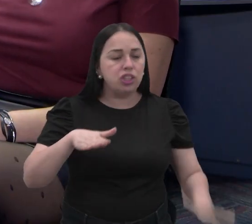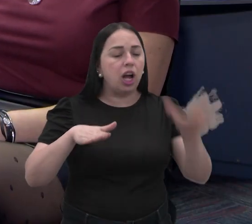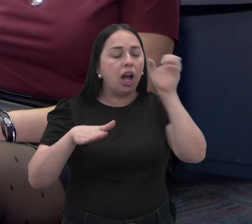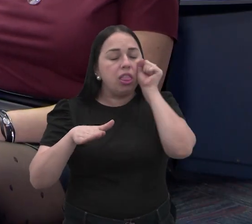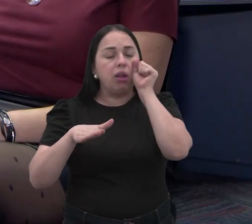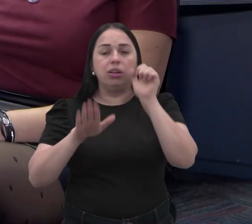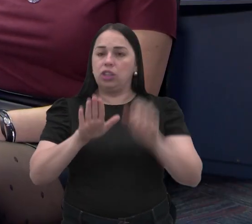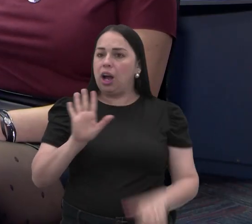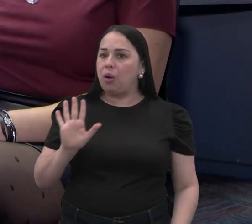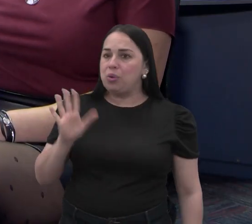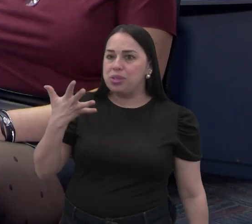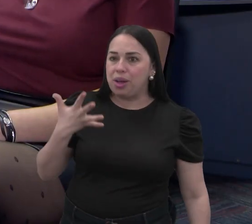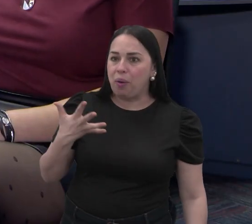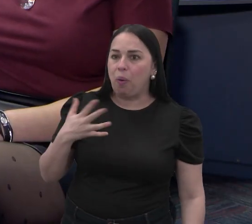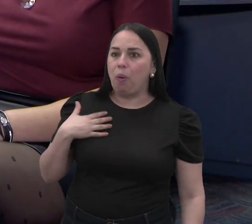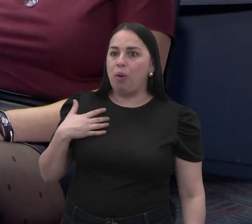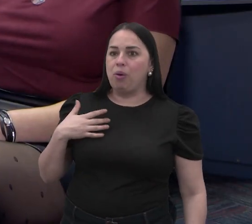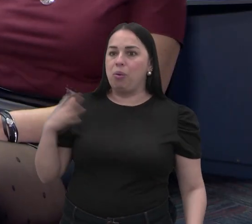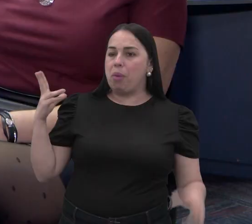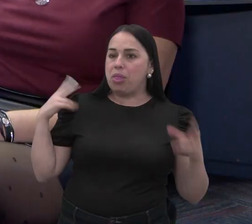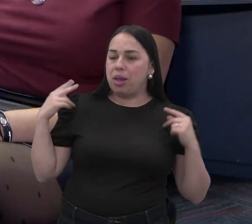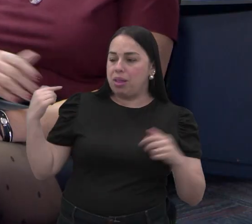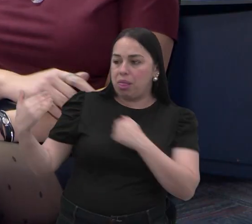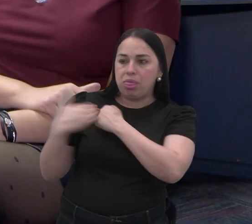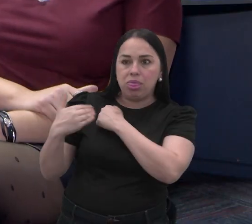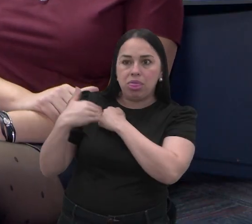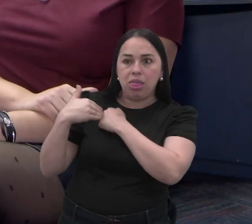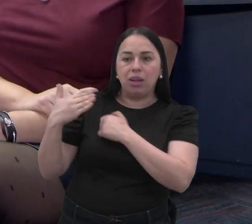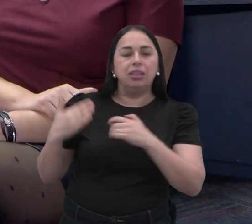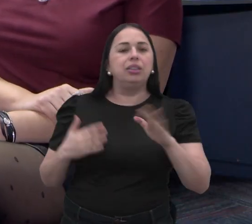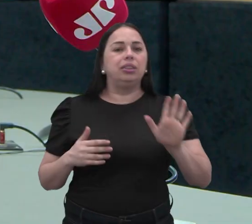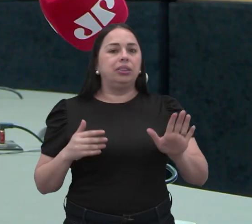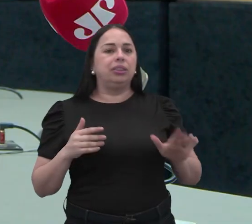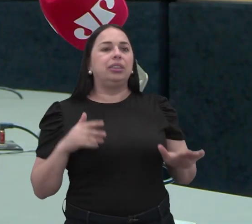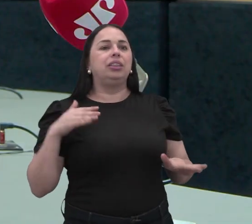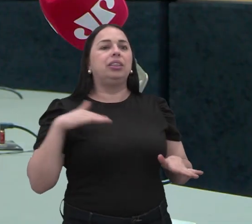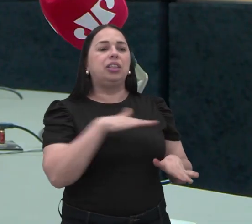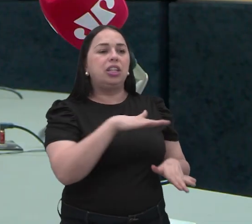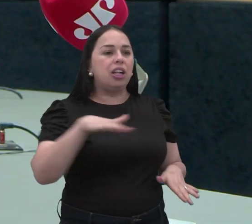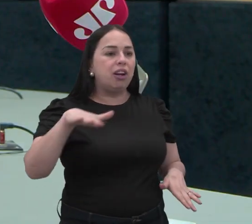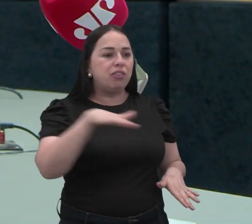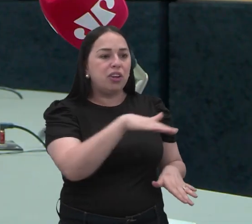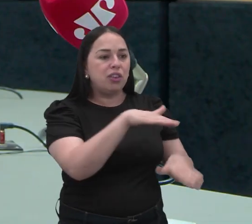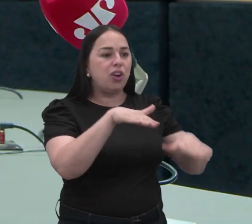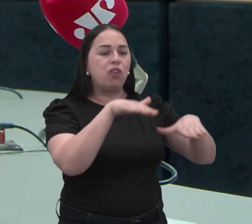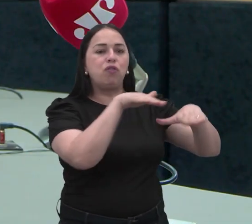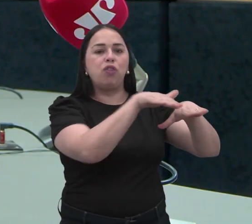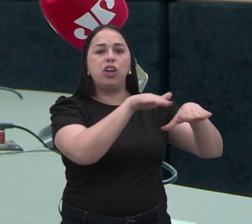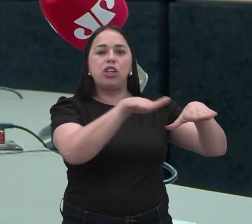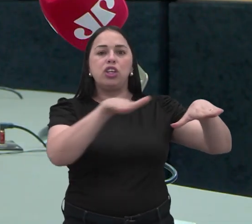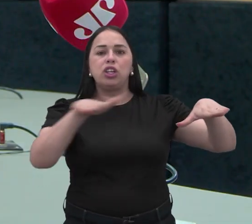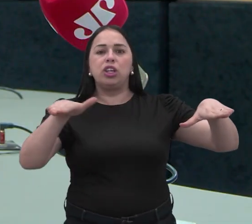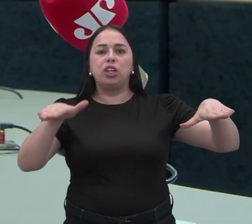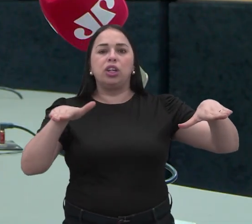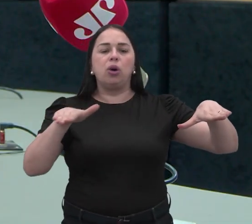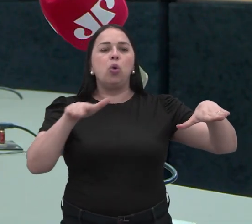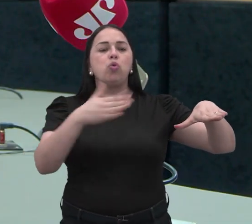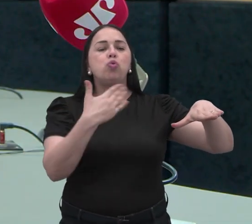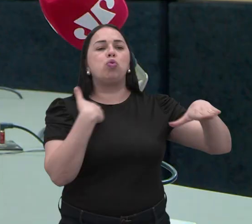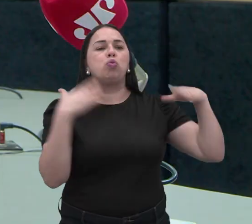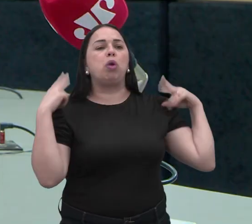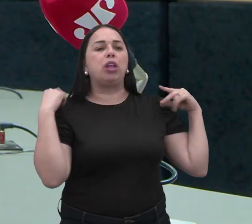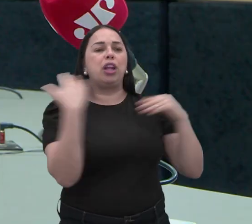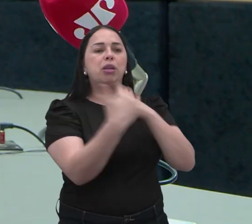fui parar. Eu fui parar. O motorista veio. Não, pior do que isso. Eu fui parar no estacionamento da Pássaro Marrom com o motorista e me